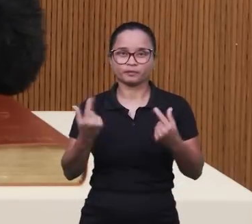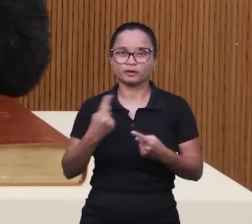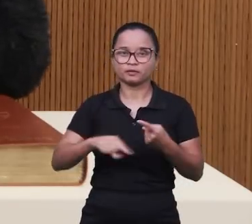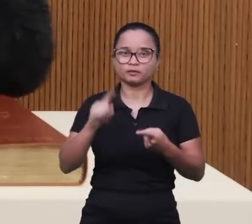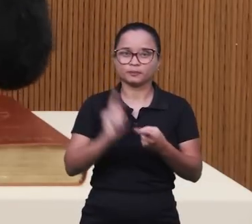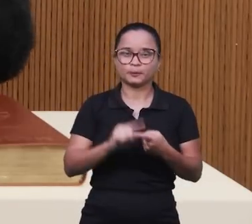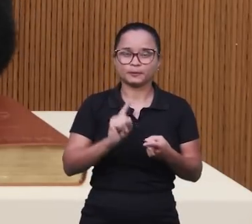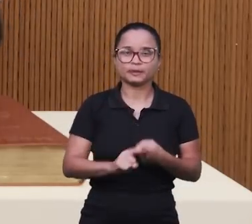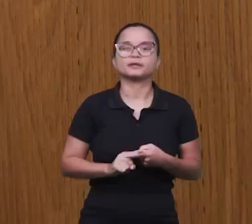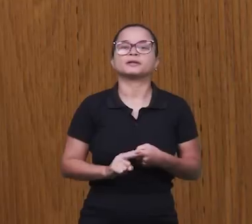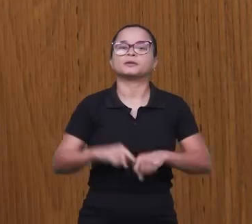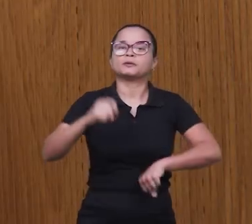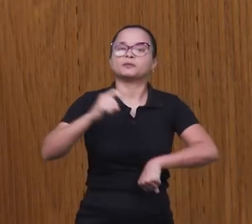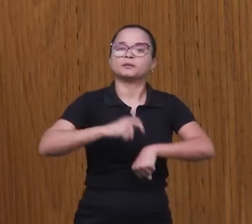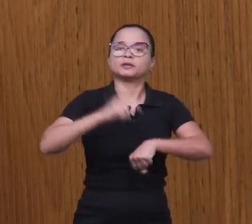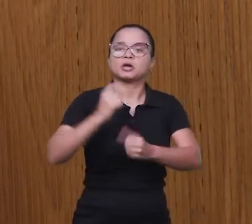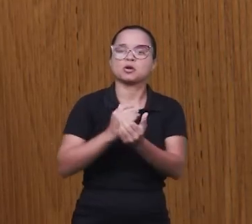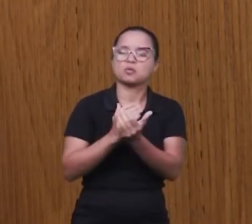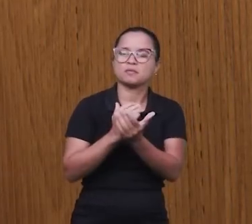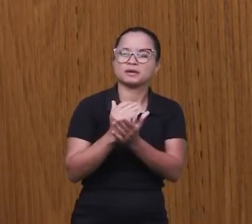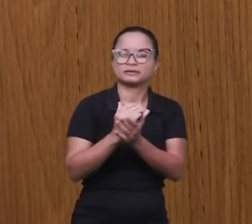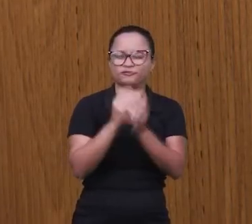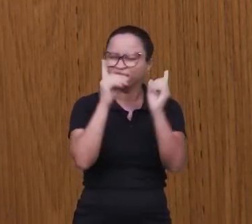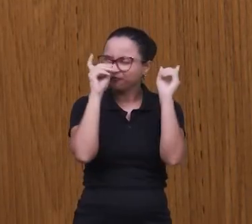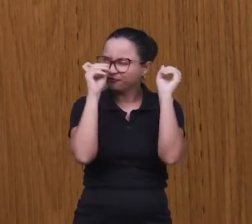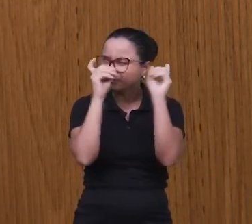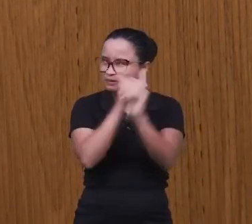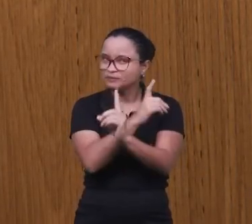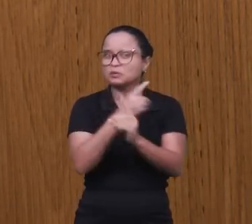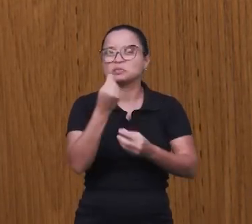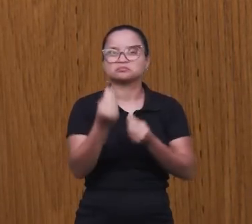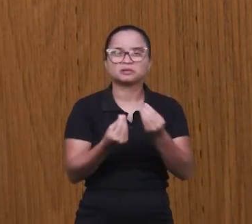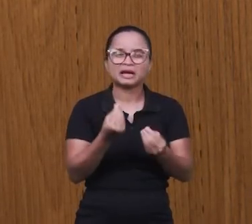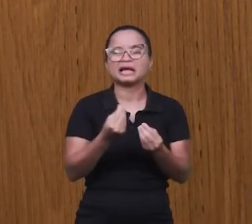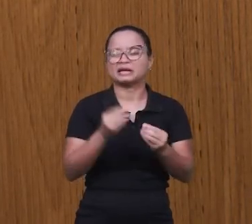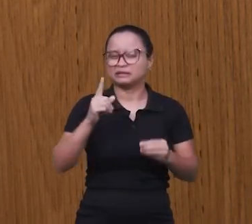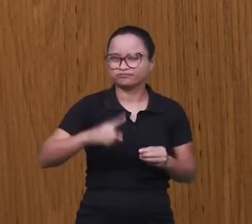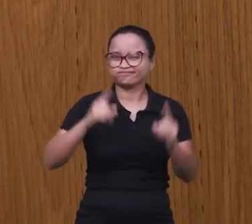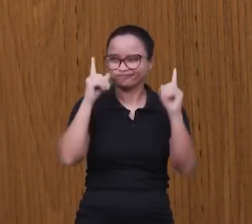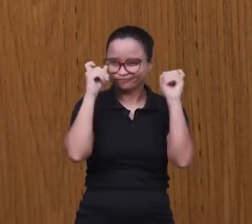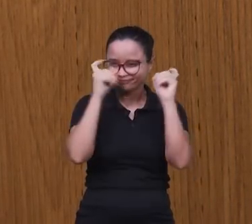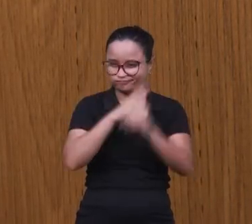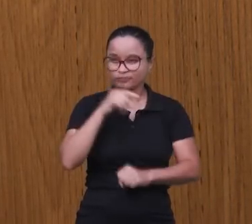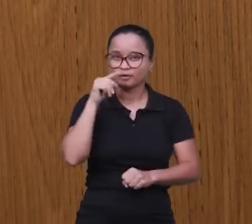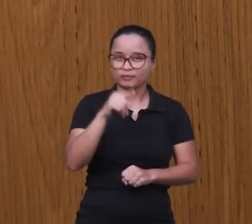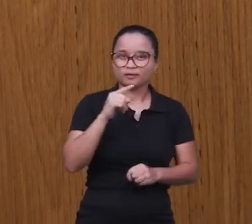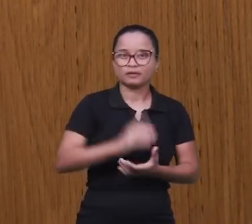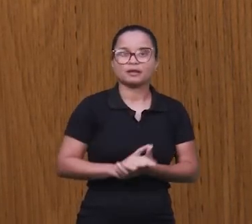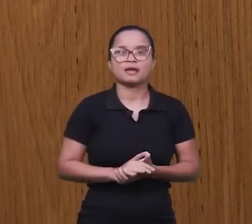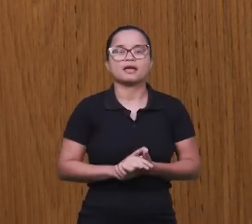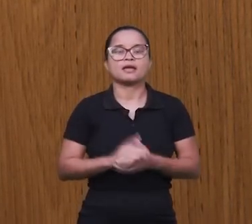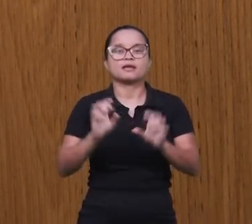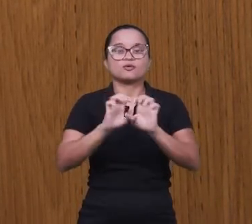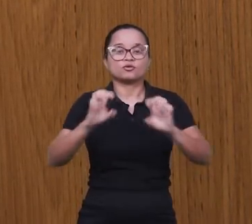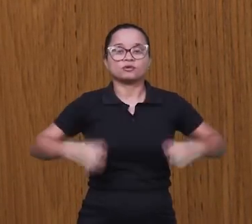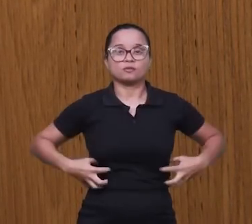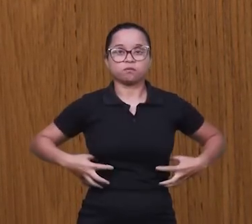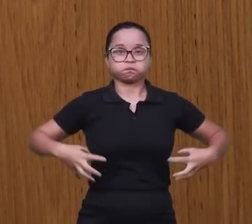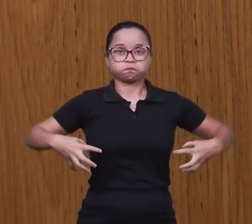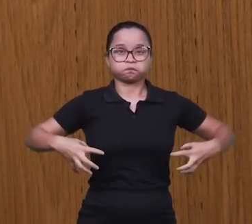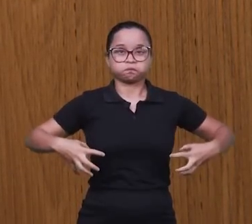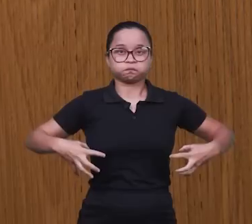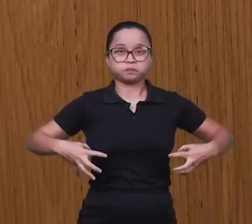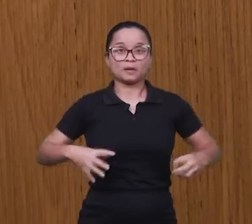No primeiro momento, no início, pode ser difícil um pouquinho difícil para você manter essa estrutura